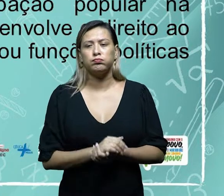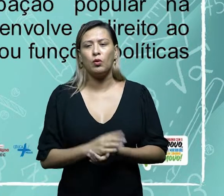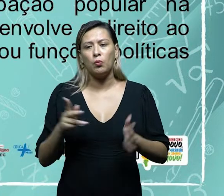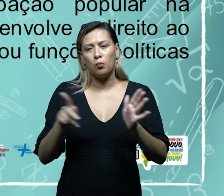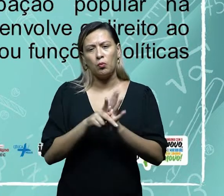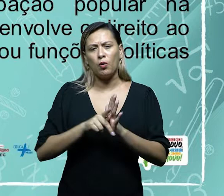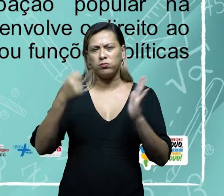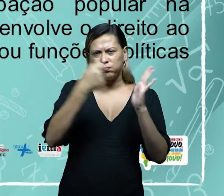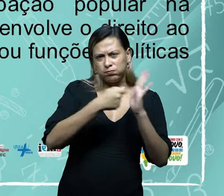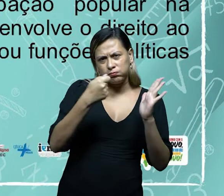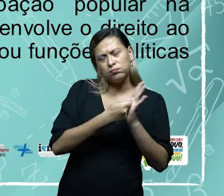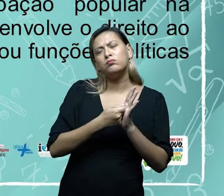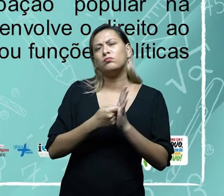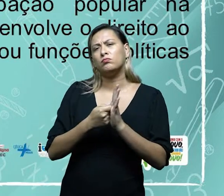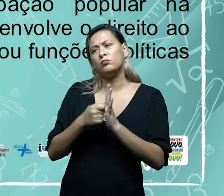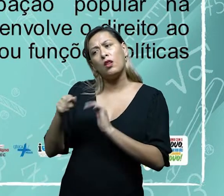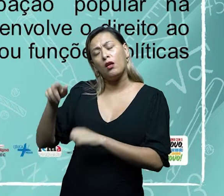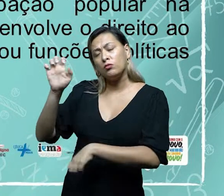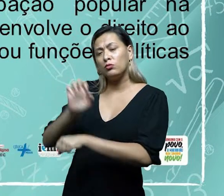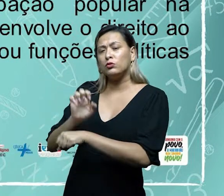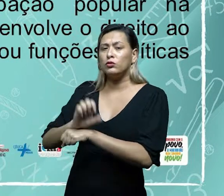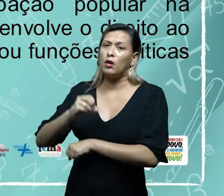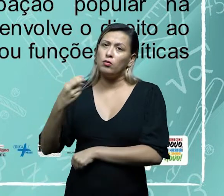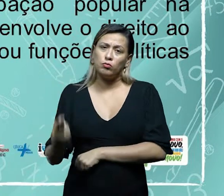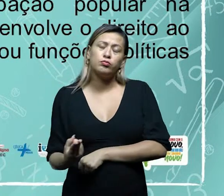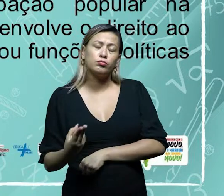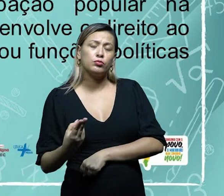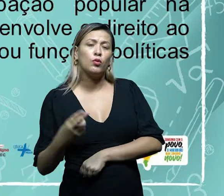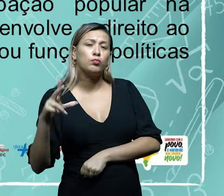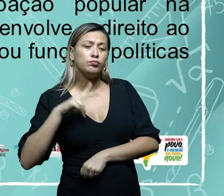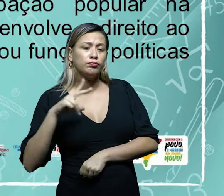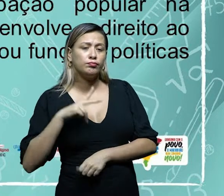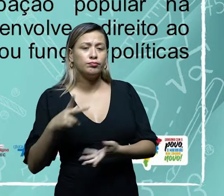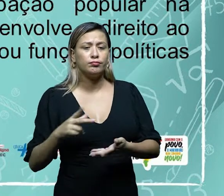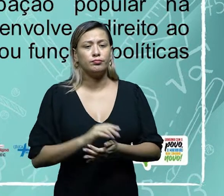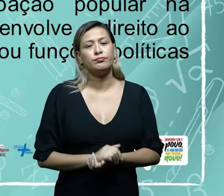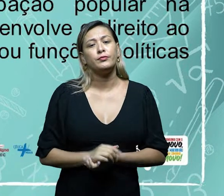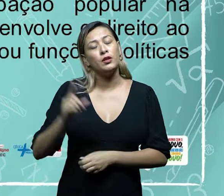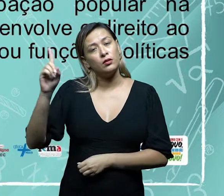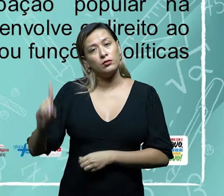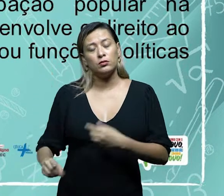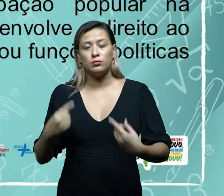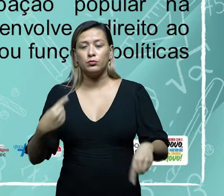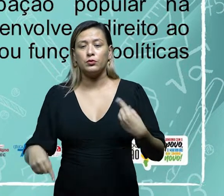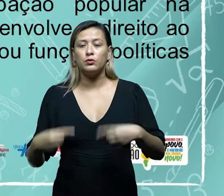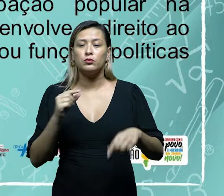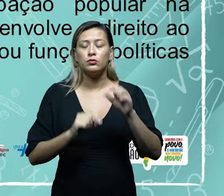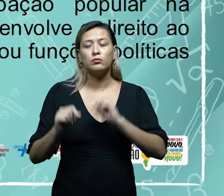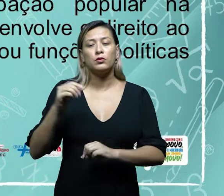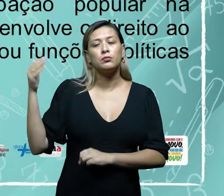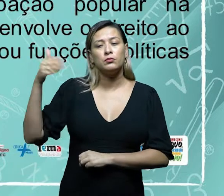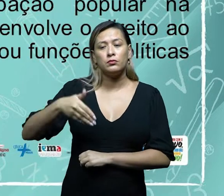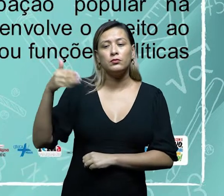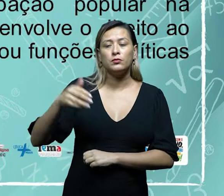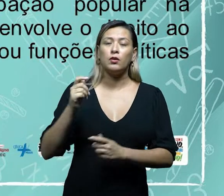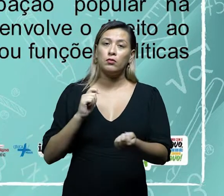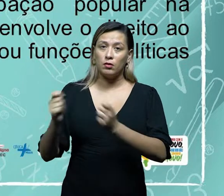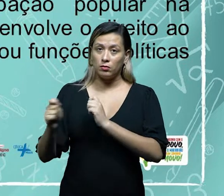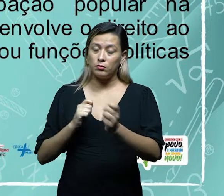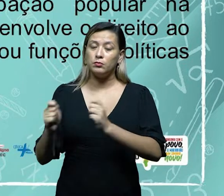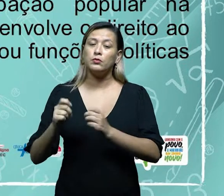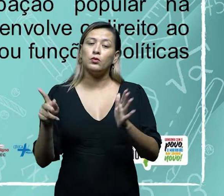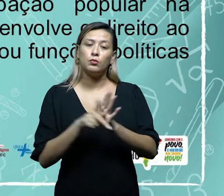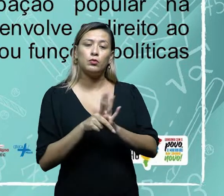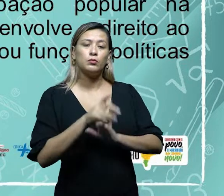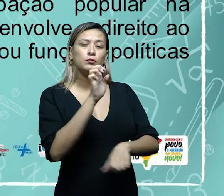parte do Estado ou de particulares. Já os direitos políticos asseguram, né, a participação na administração do